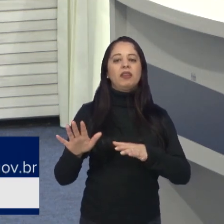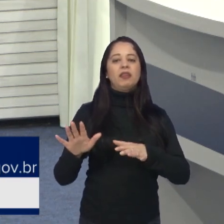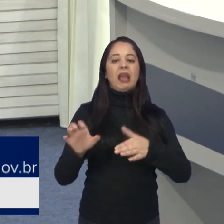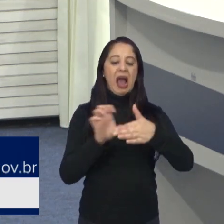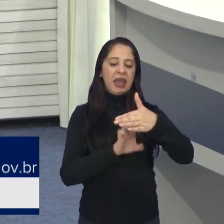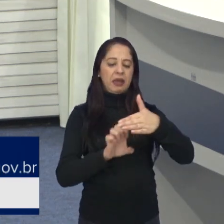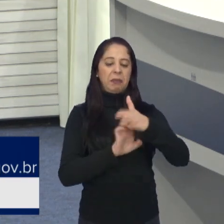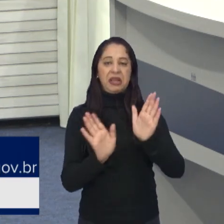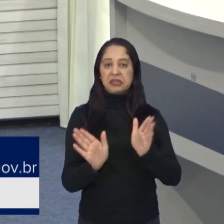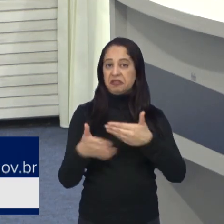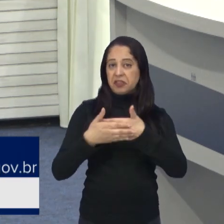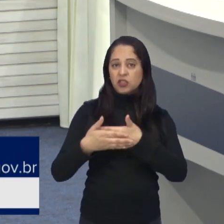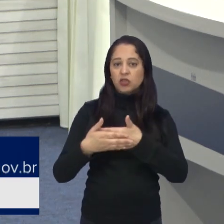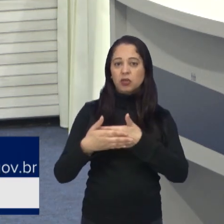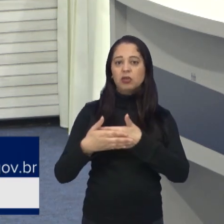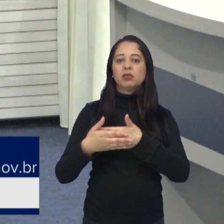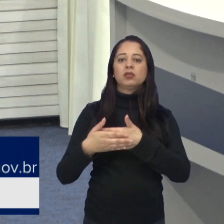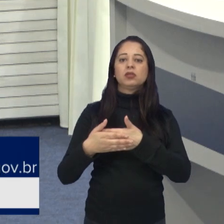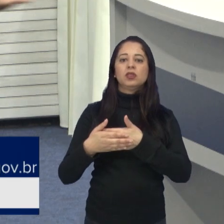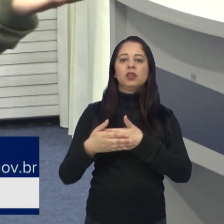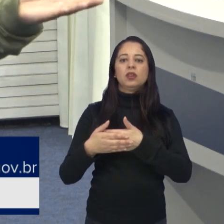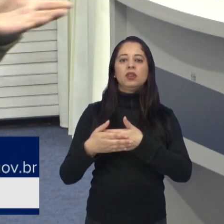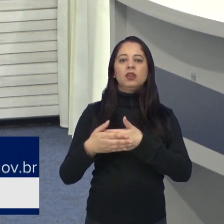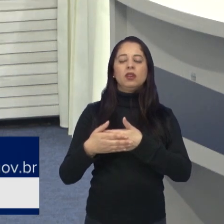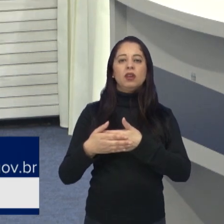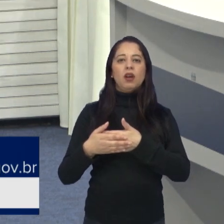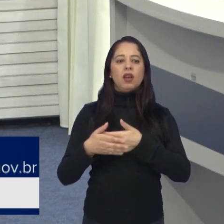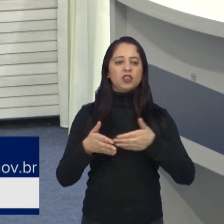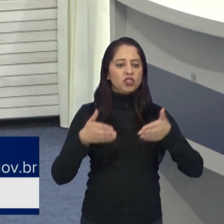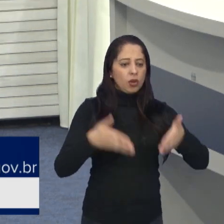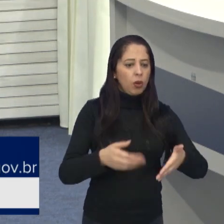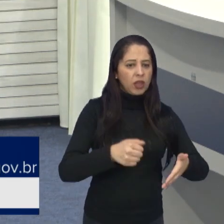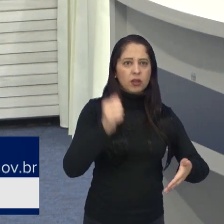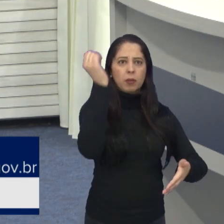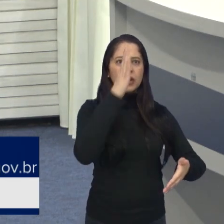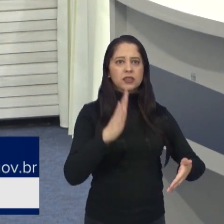a empresa dele e, quando chegou aqui, estava devendo para a prefeitura.